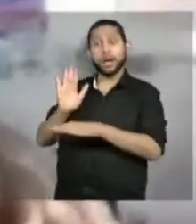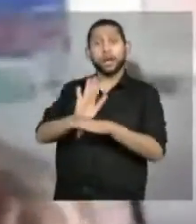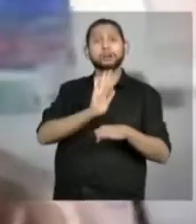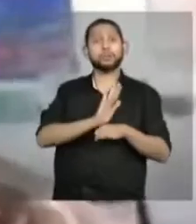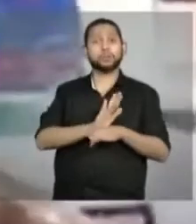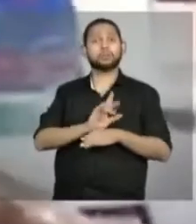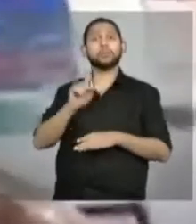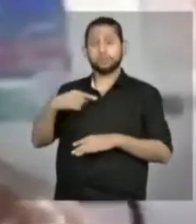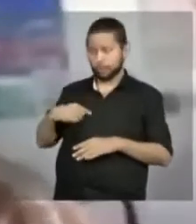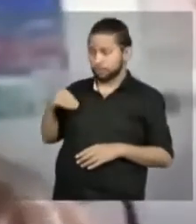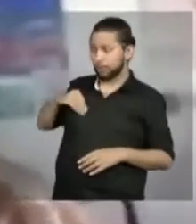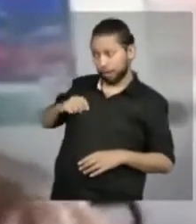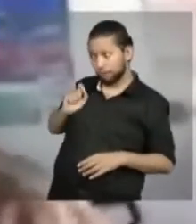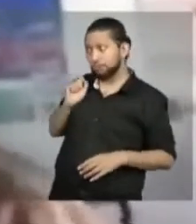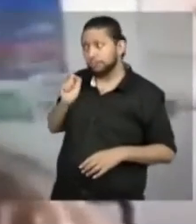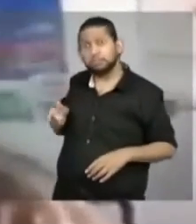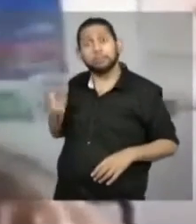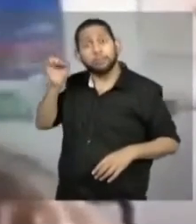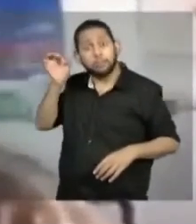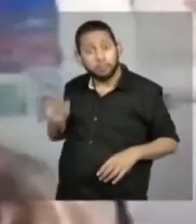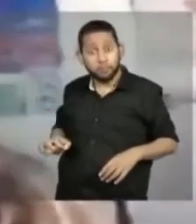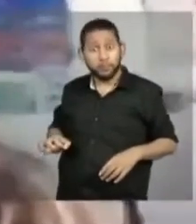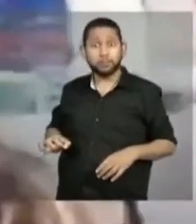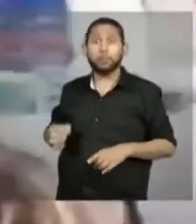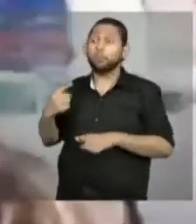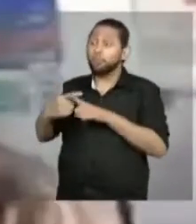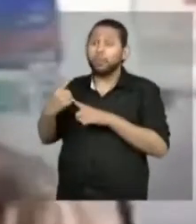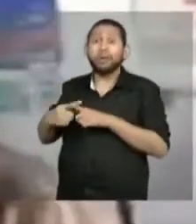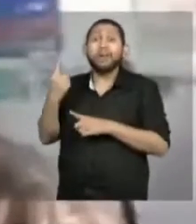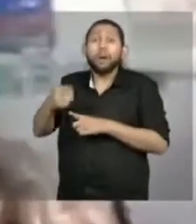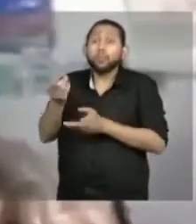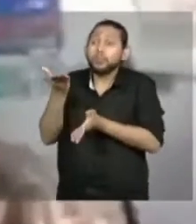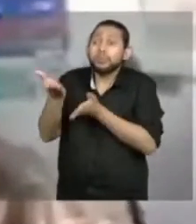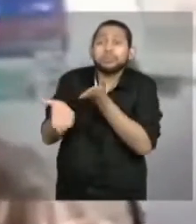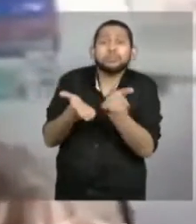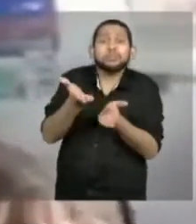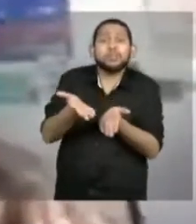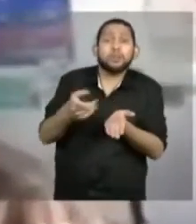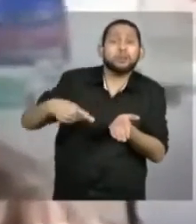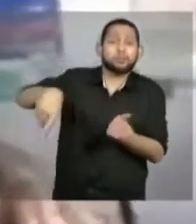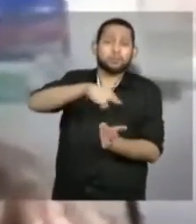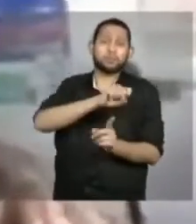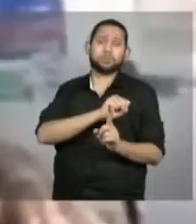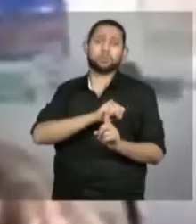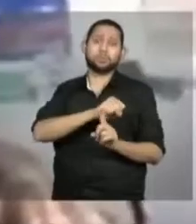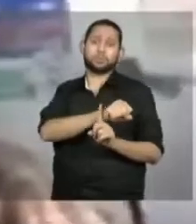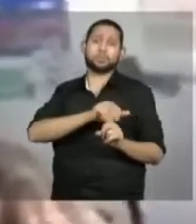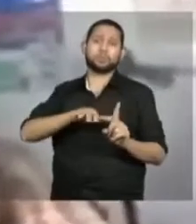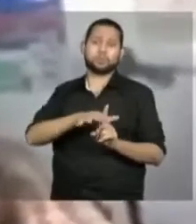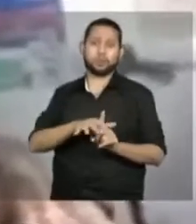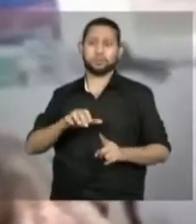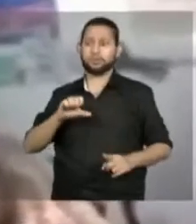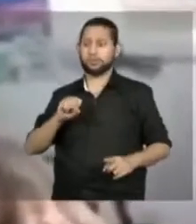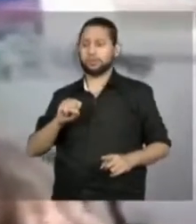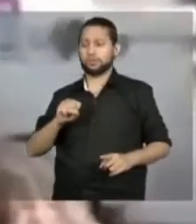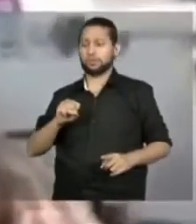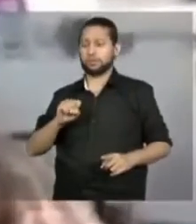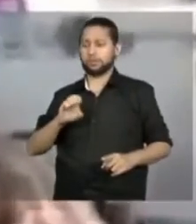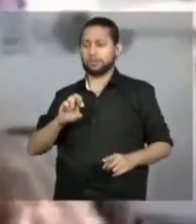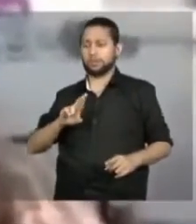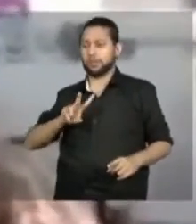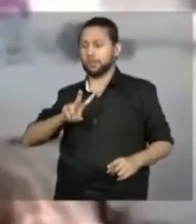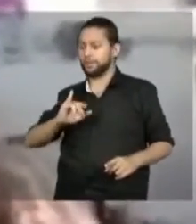ser realmente remunerados por serviços prestados, e parte dessa remuneração tem que vir do setor privado, né?